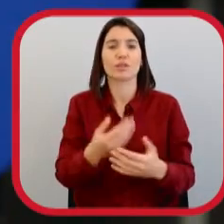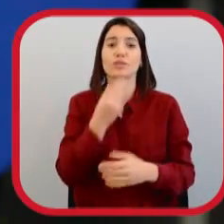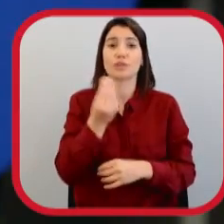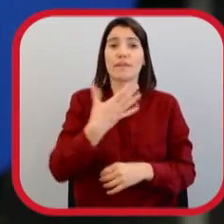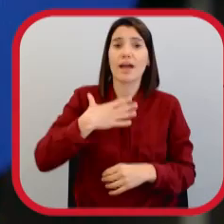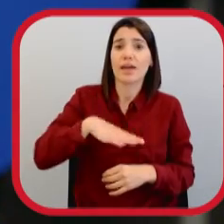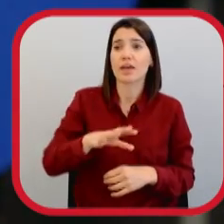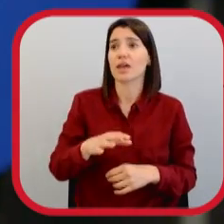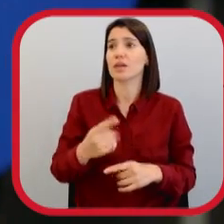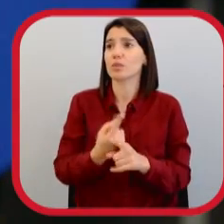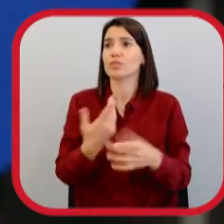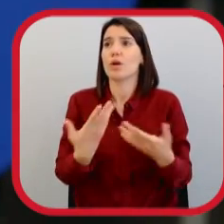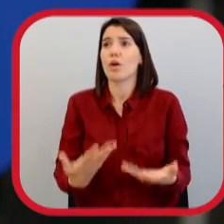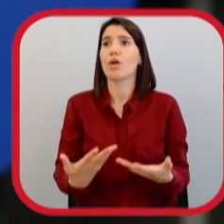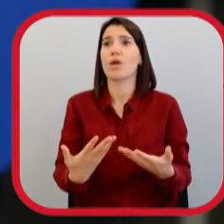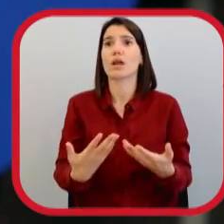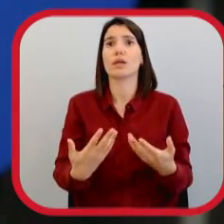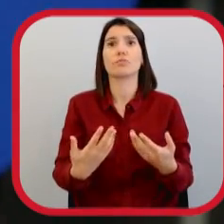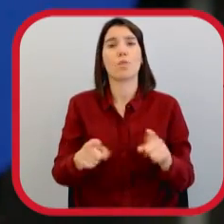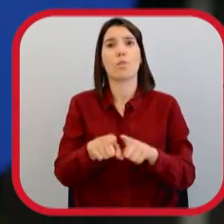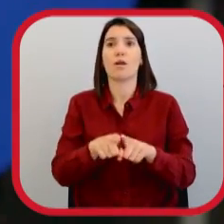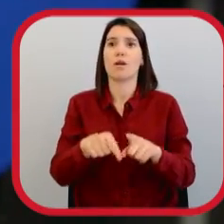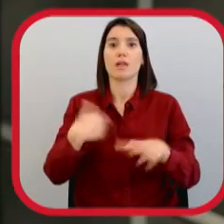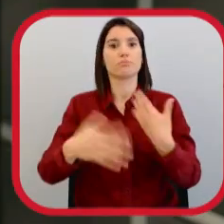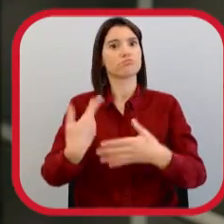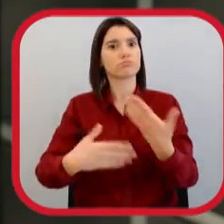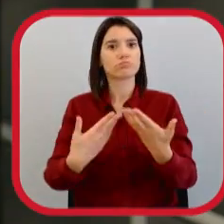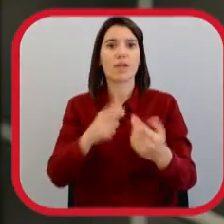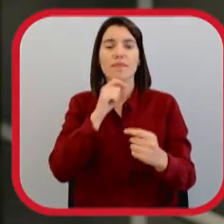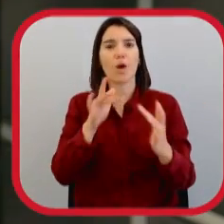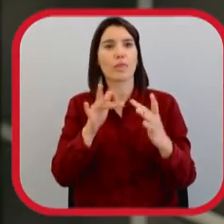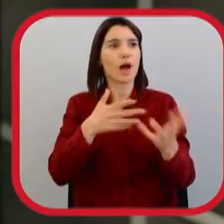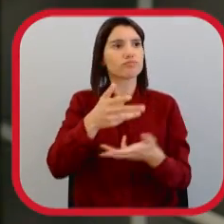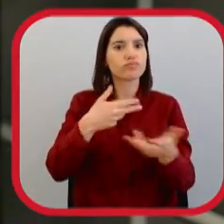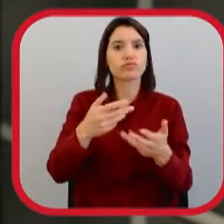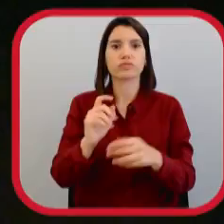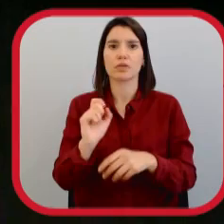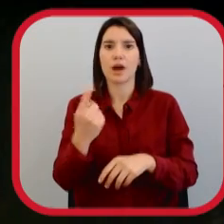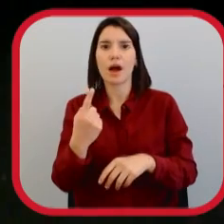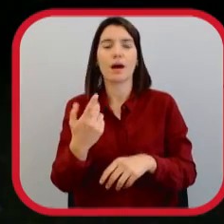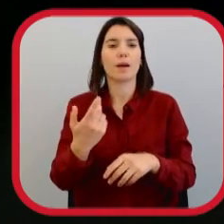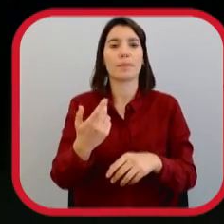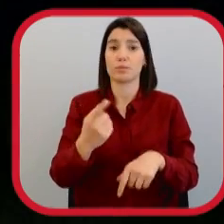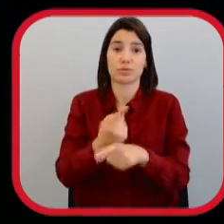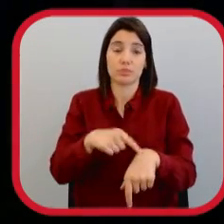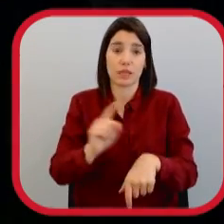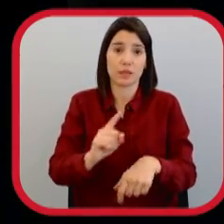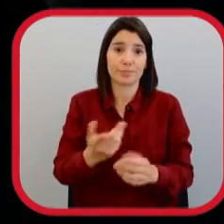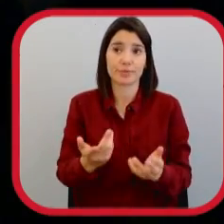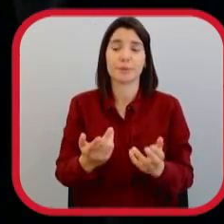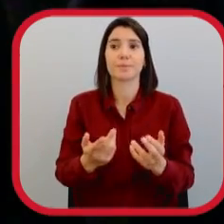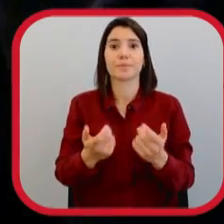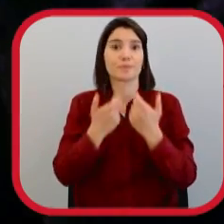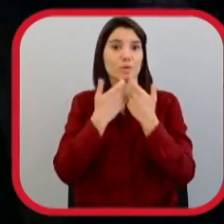jovem procura uma coisa hoje em dia mais dinâmica, eventualmente mais interativa, mais rápida, porque não tem